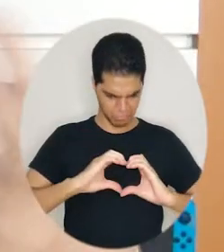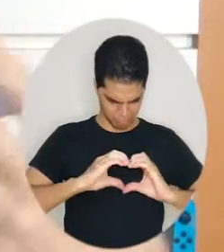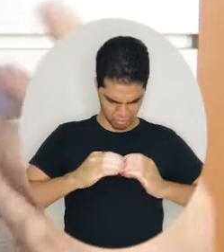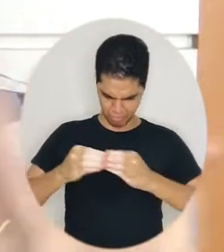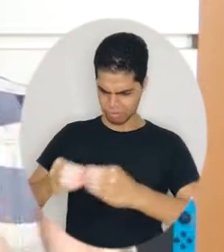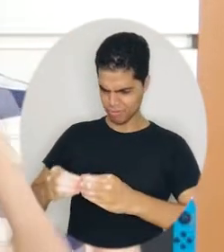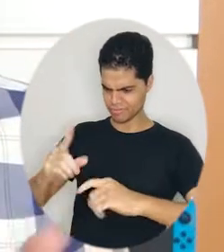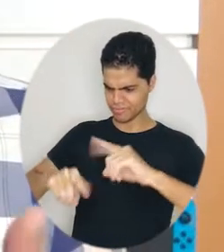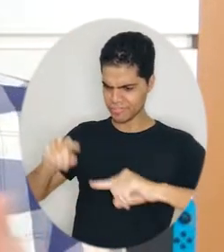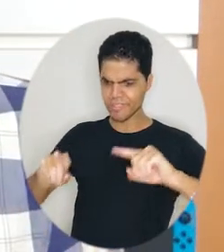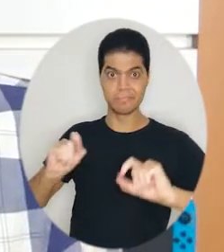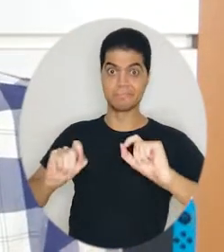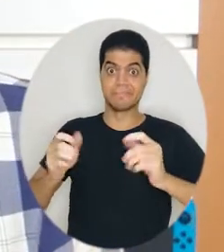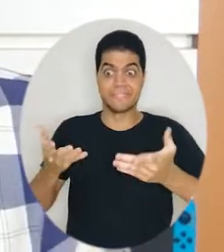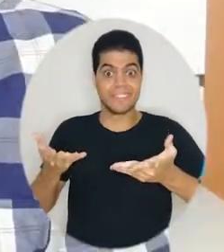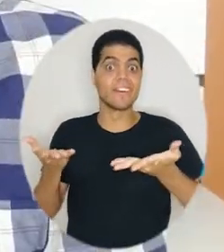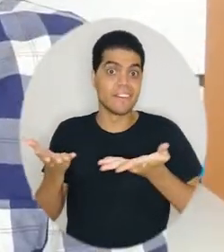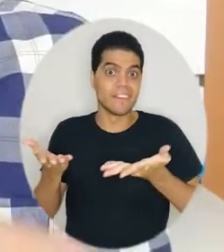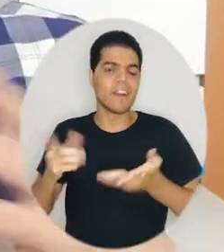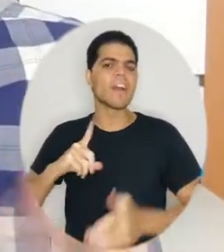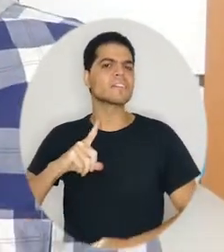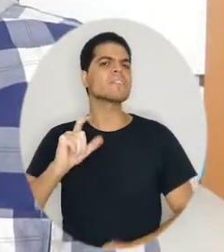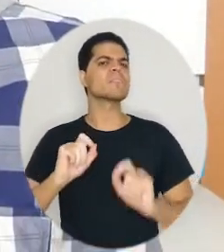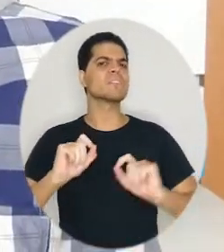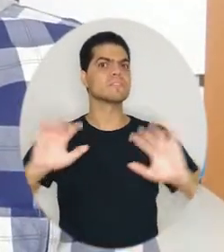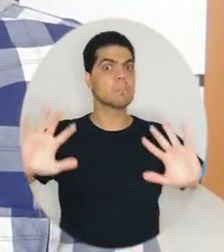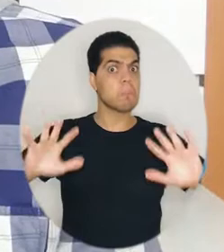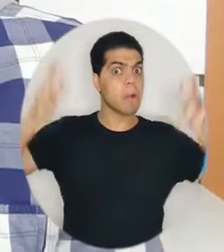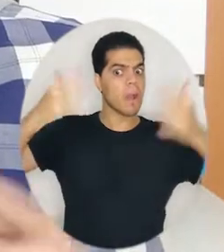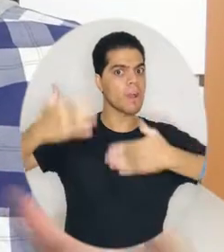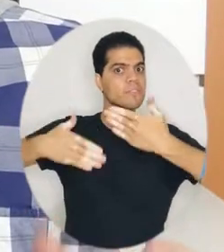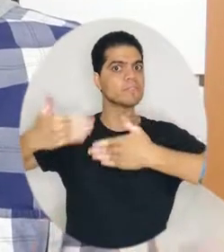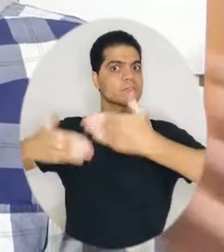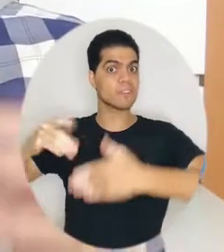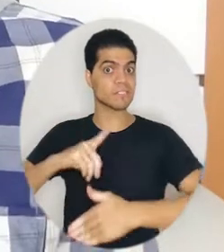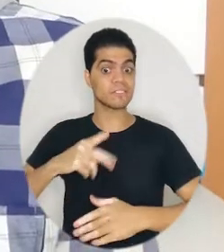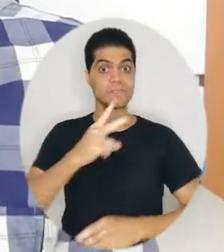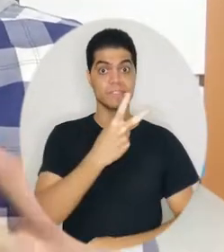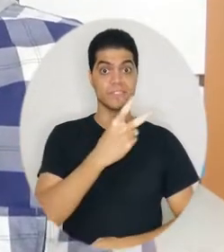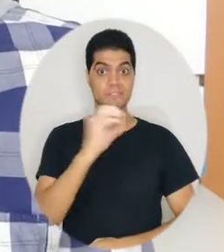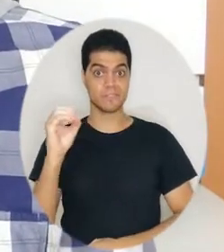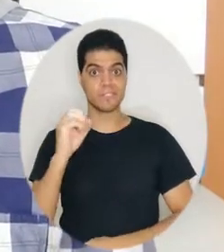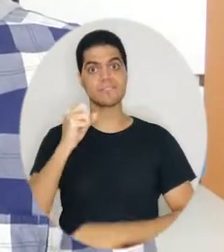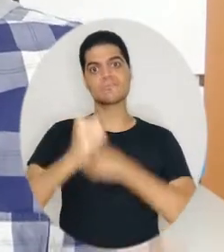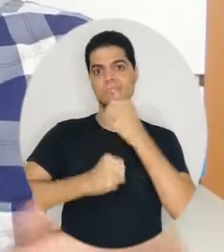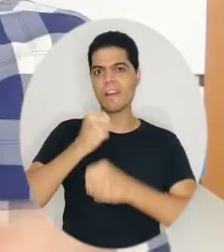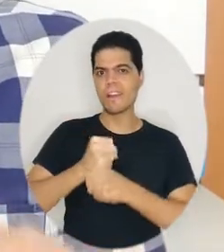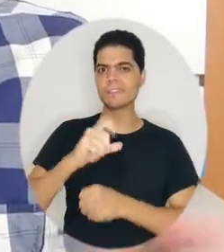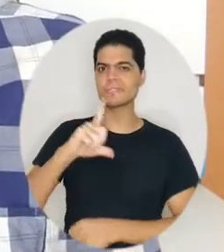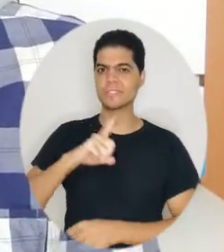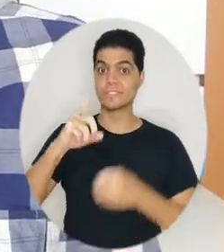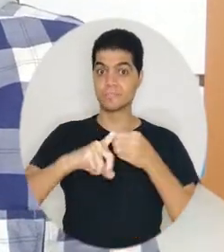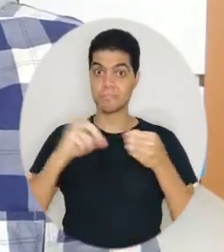desse objeto Será que dá para dizer assim é tá incluída numa série de comemorações do Bicentenário da Independência